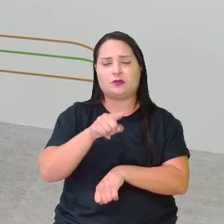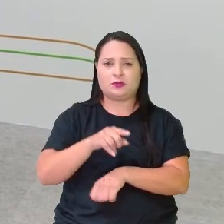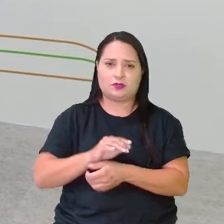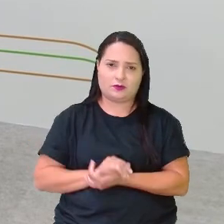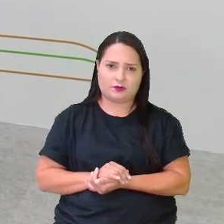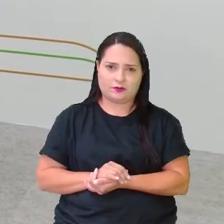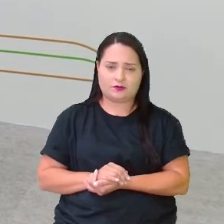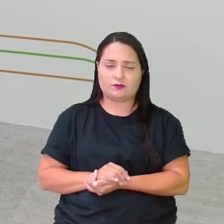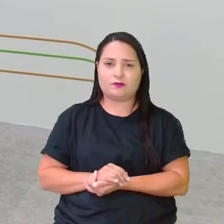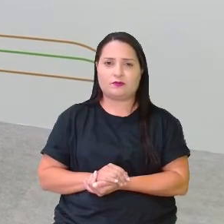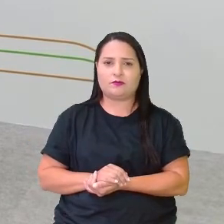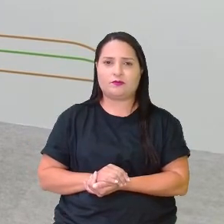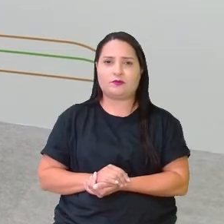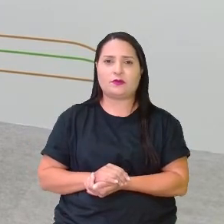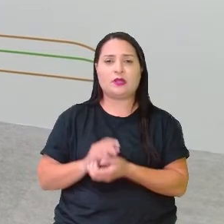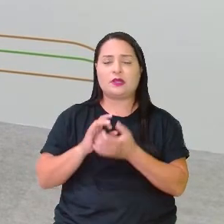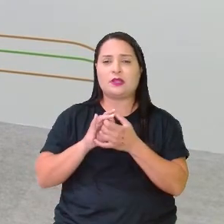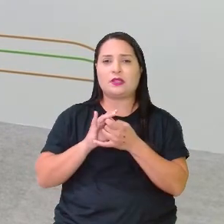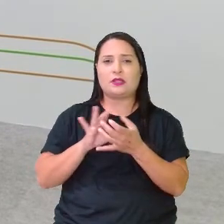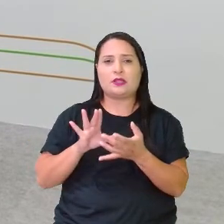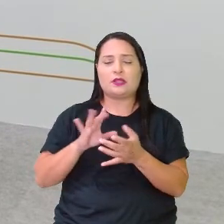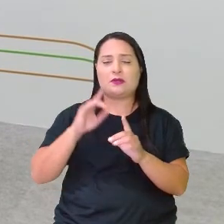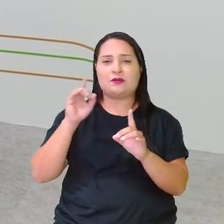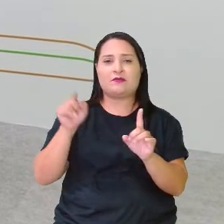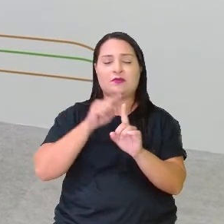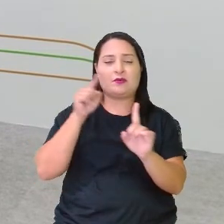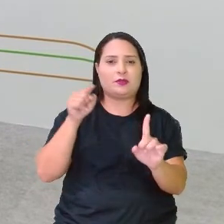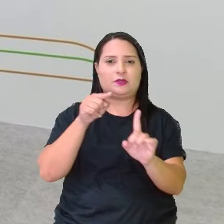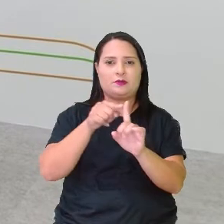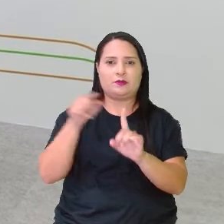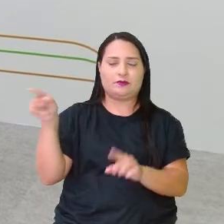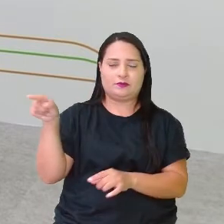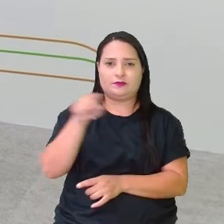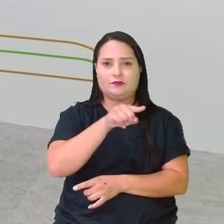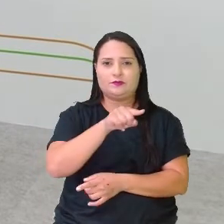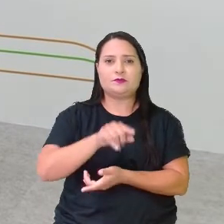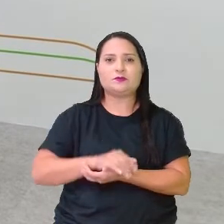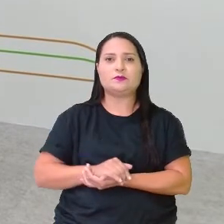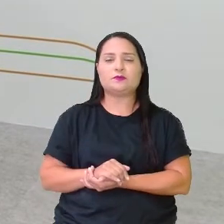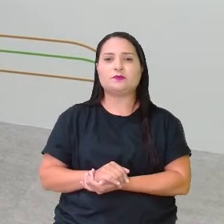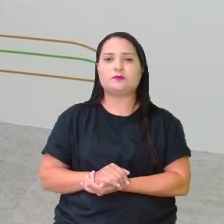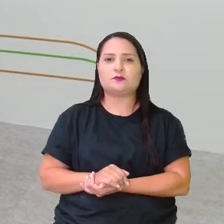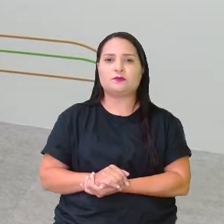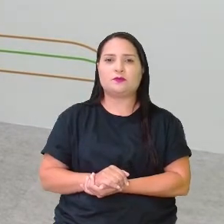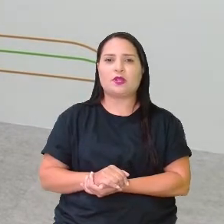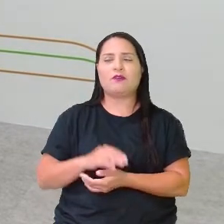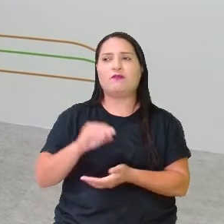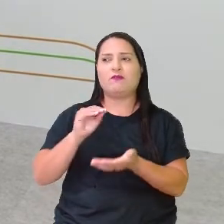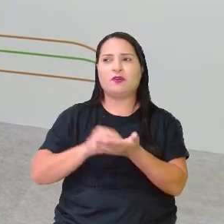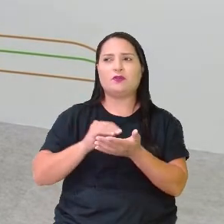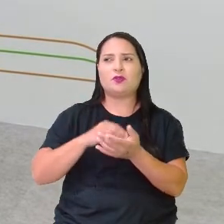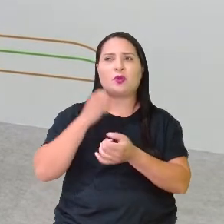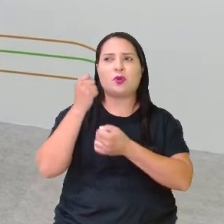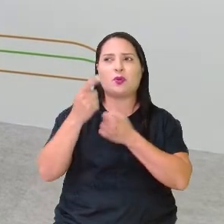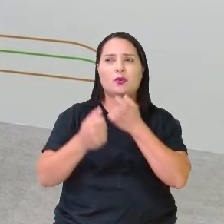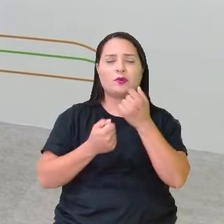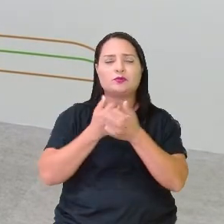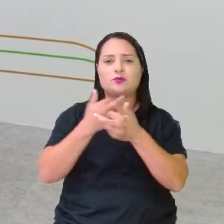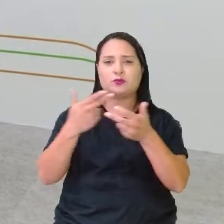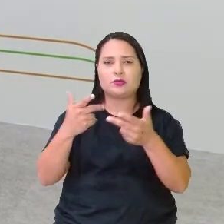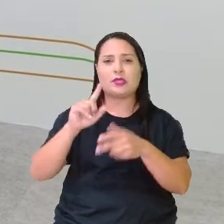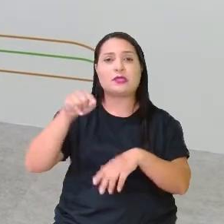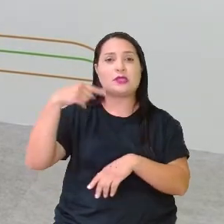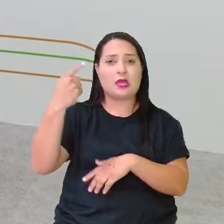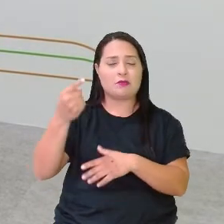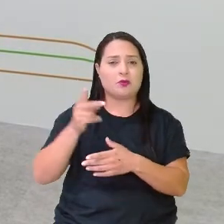essa atividade. Fica aí o desafio para vocês, né? Ficou faltando aqui algumas coisas, mas eu faço depois